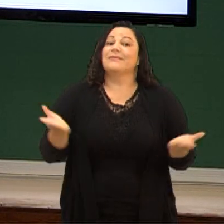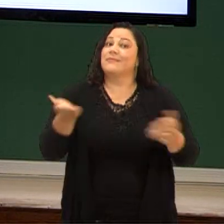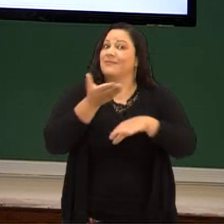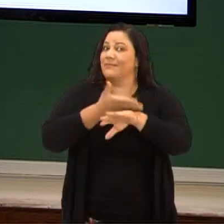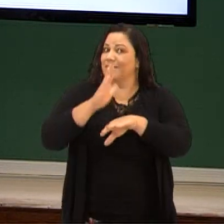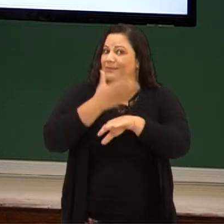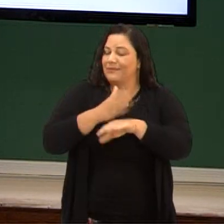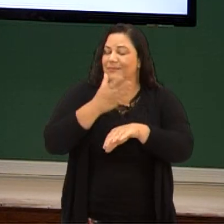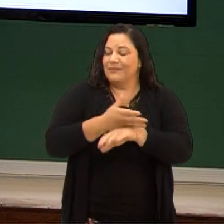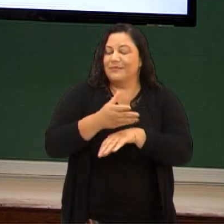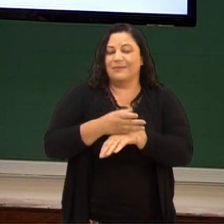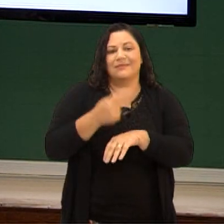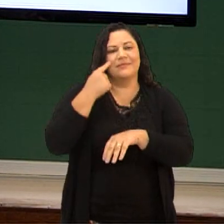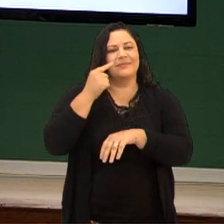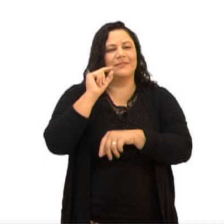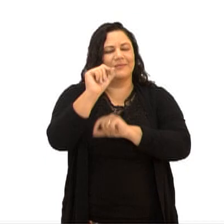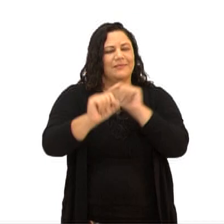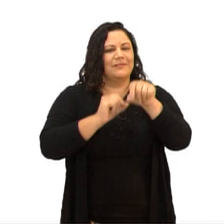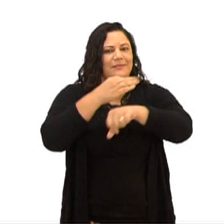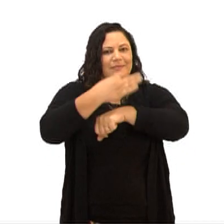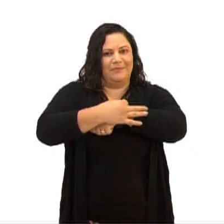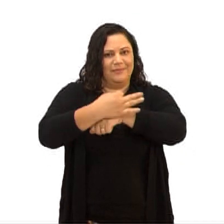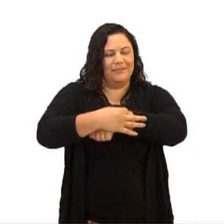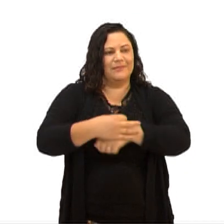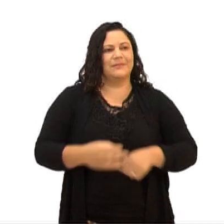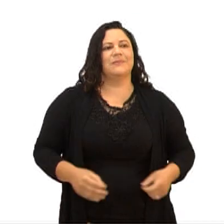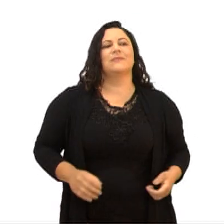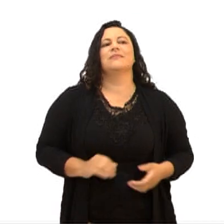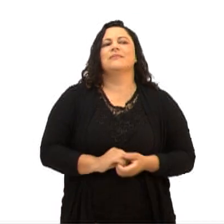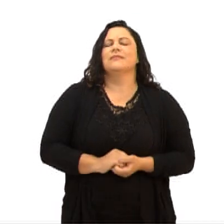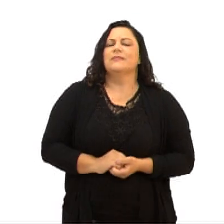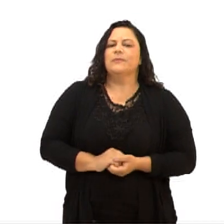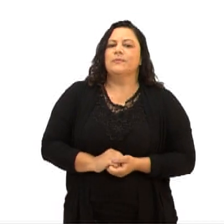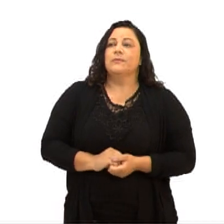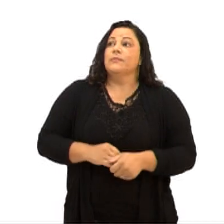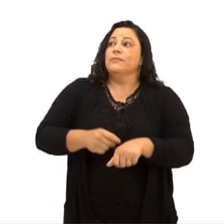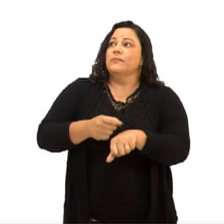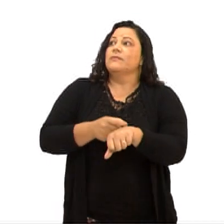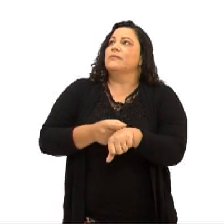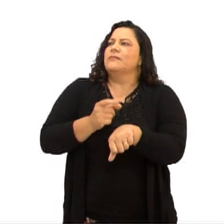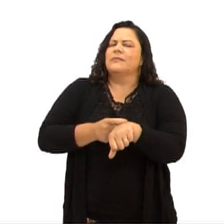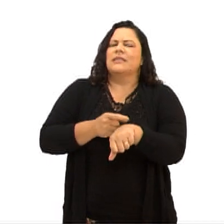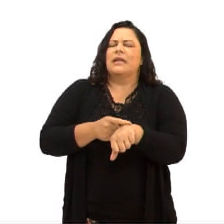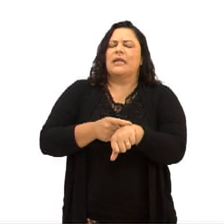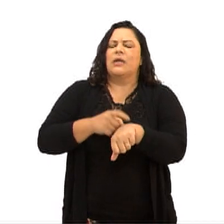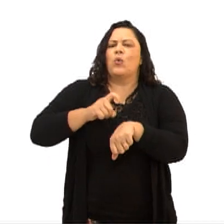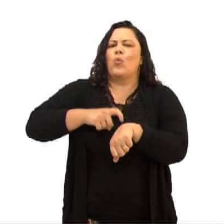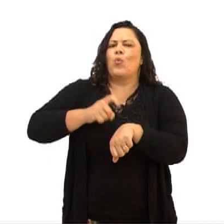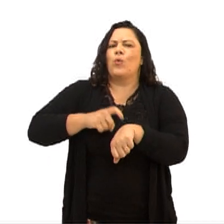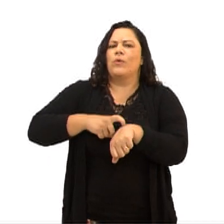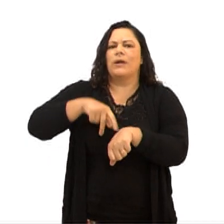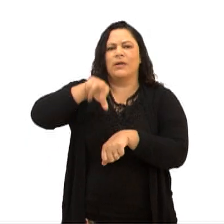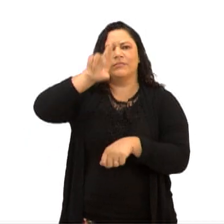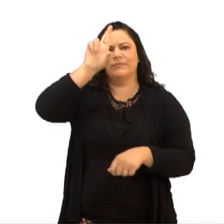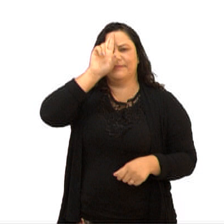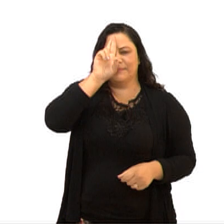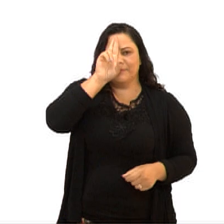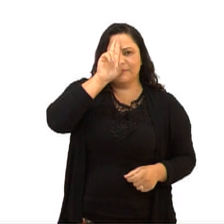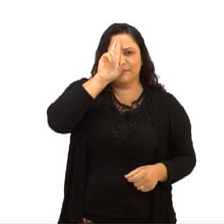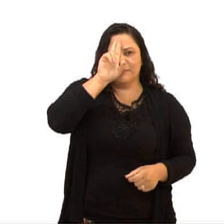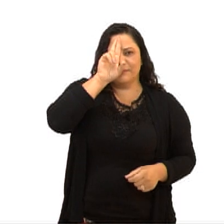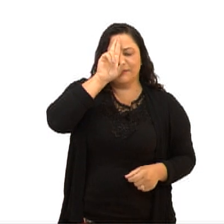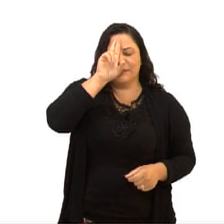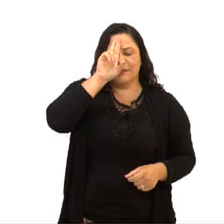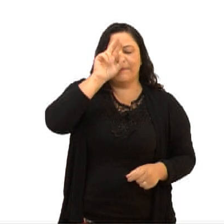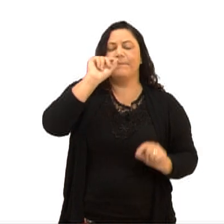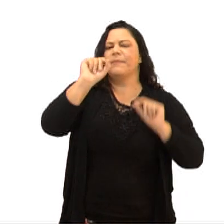uma atividade para vocês sobre o relógio. Fala o seguinte: o relógio está marcando o horário de meio-dia. Para que ele marque meia-noite,